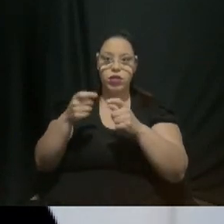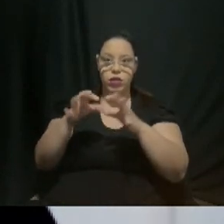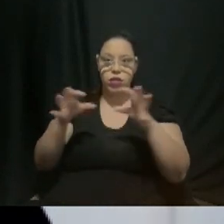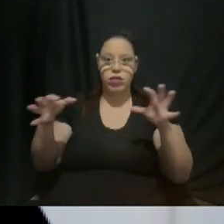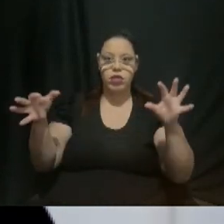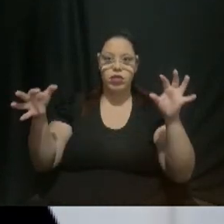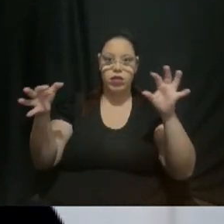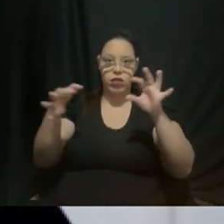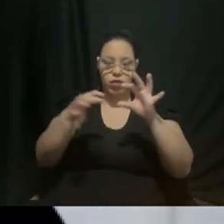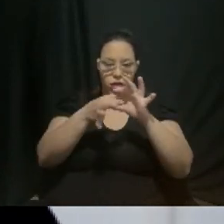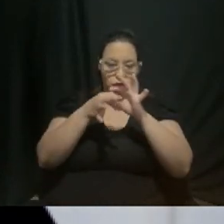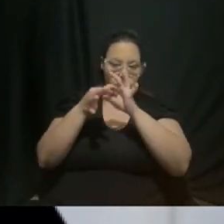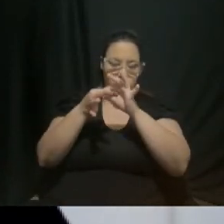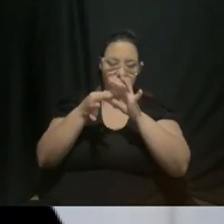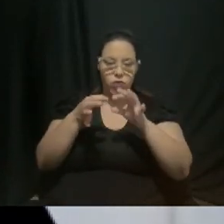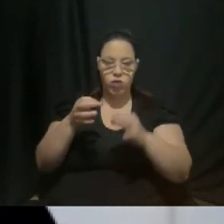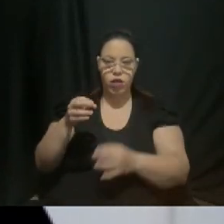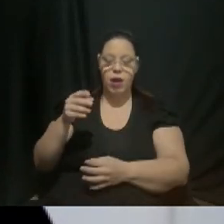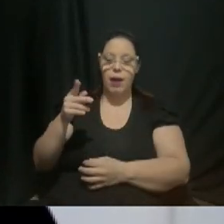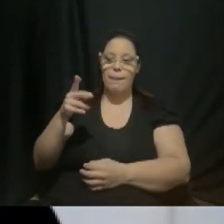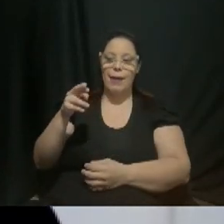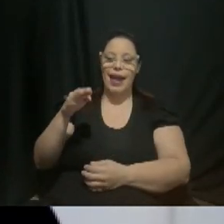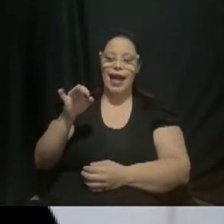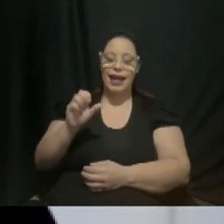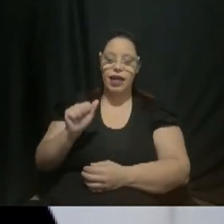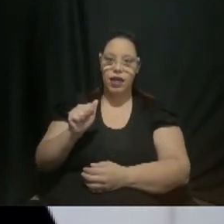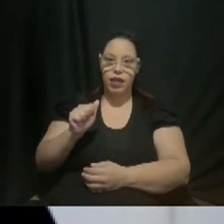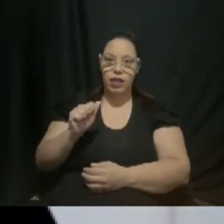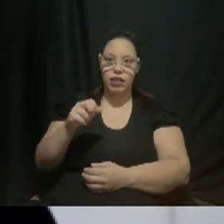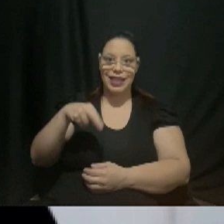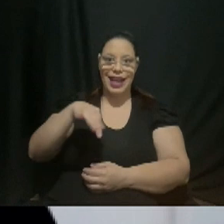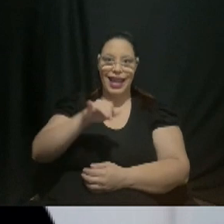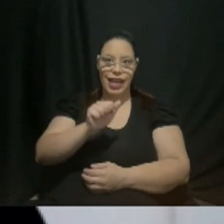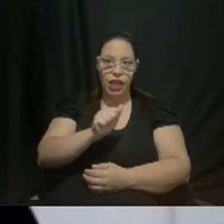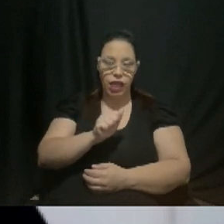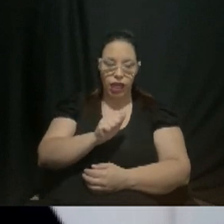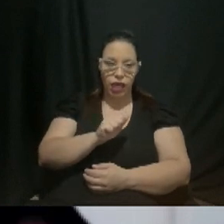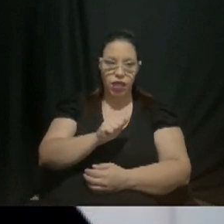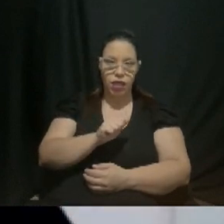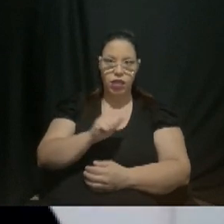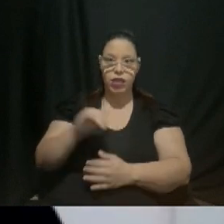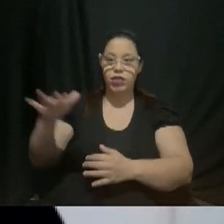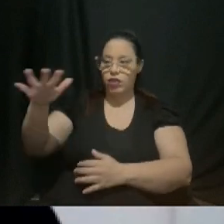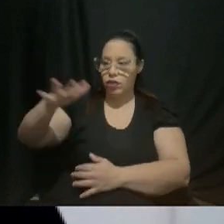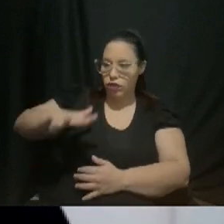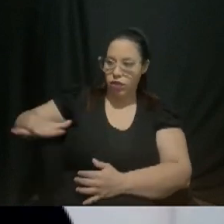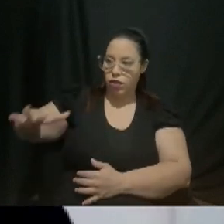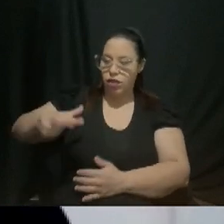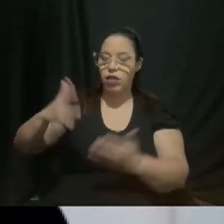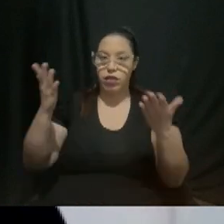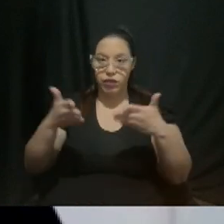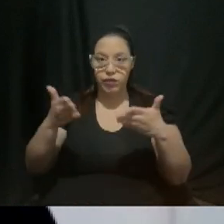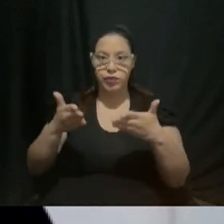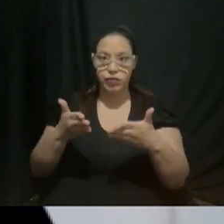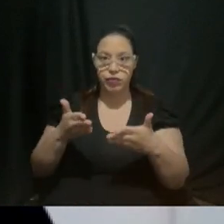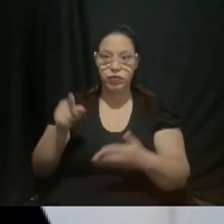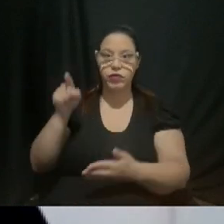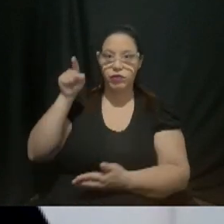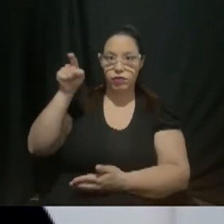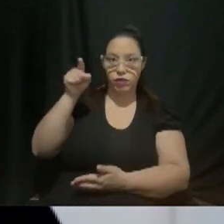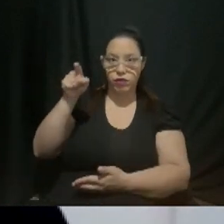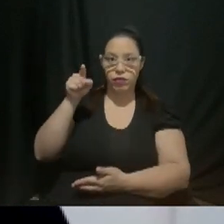placa sul-americana, que é ali na região exatamente onde ocorreu esse tremor agora, onde ocorreu também lá o grande tremor